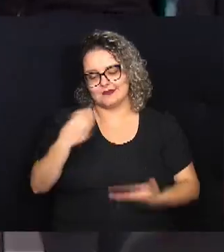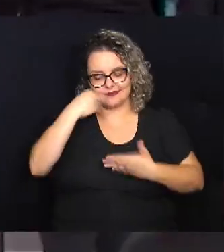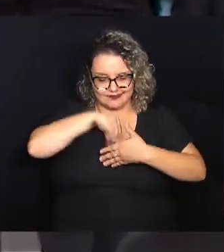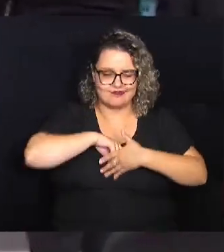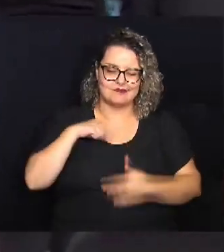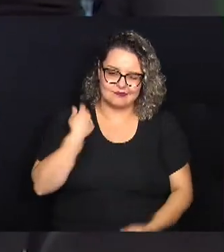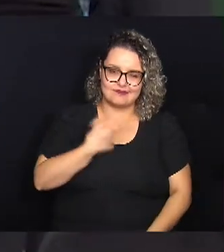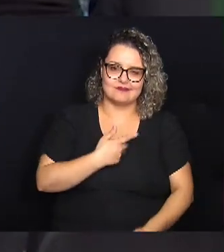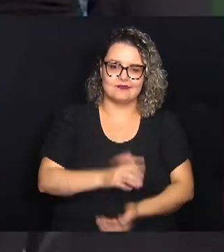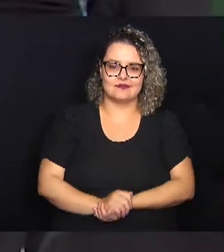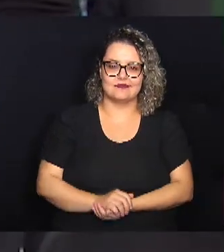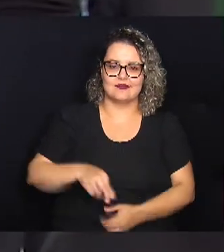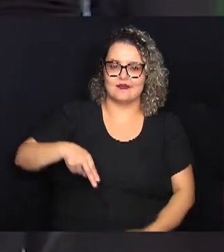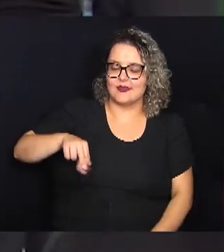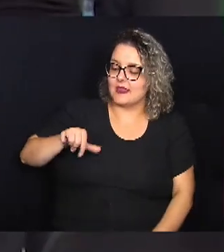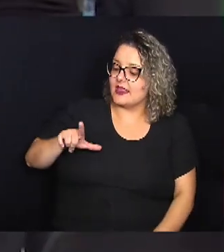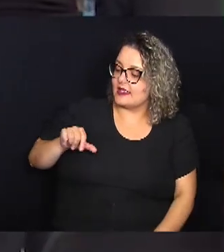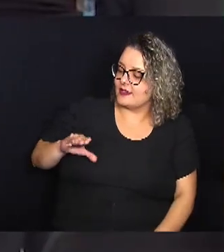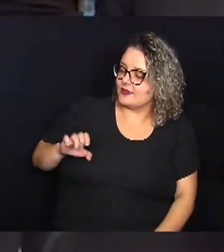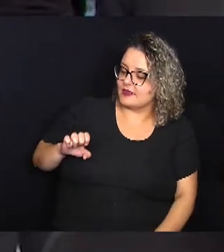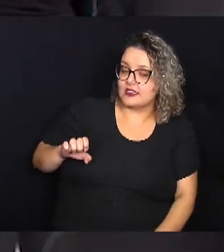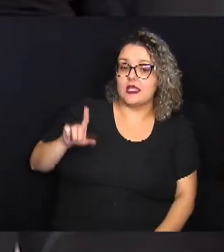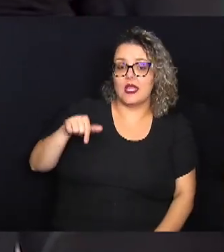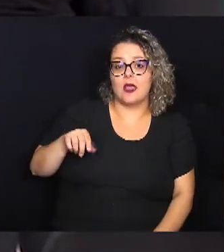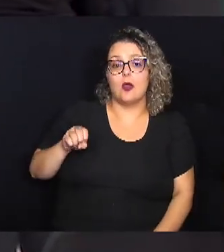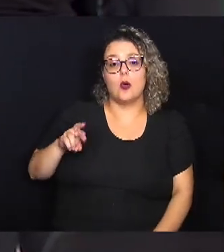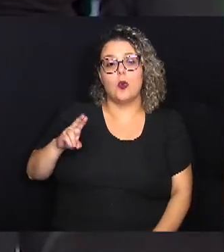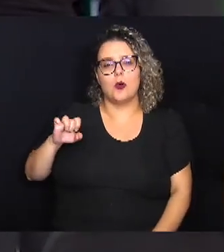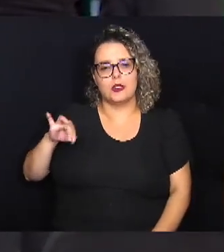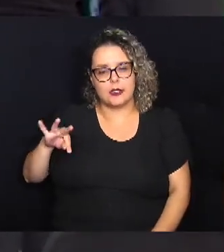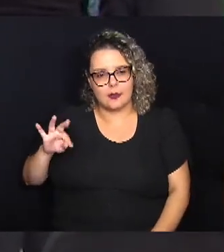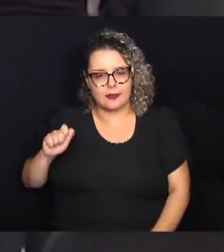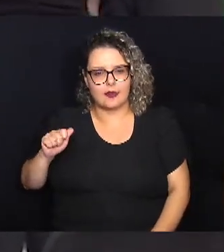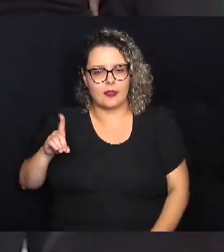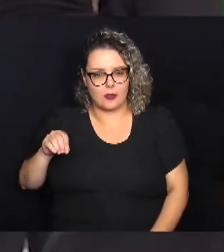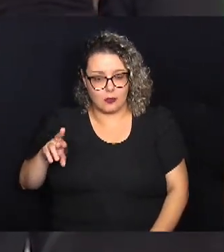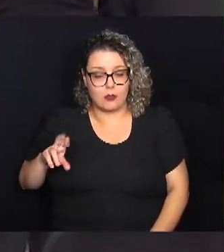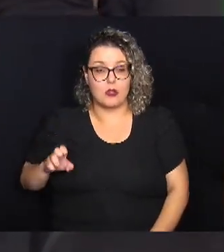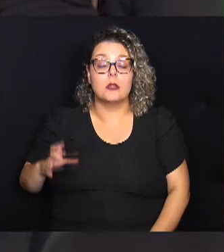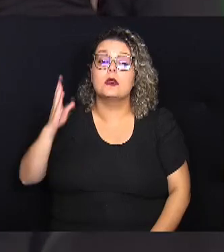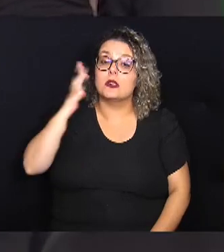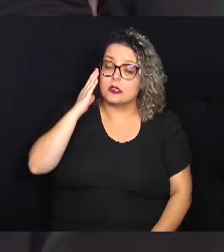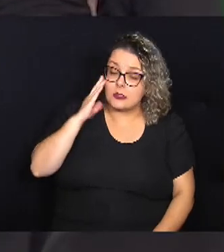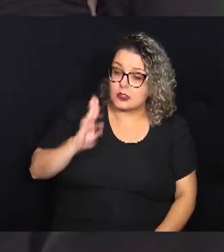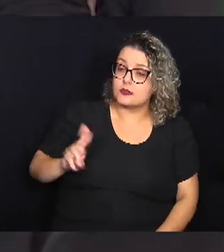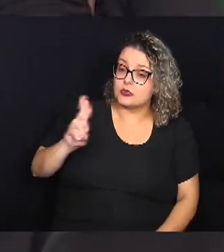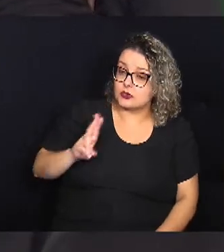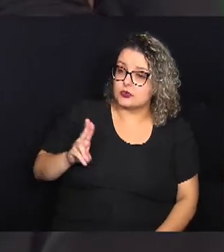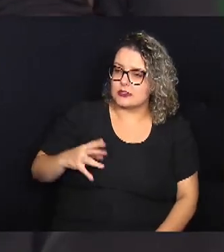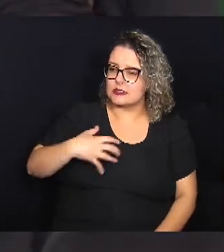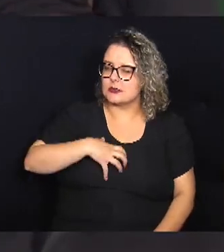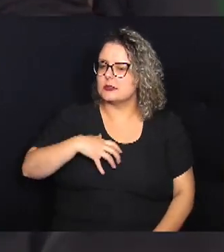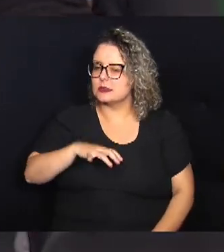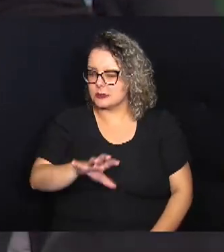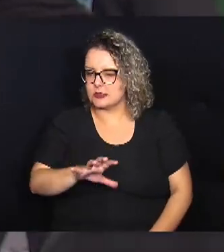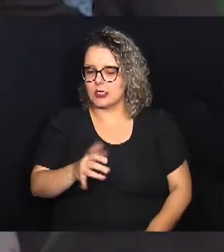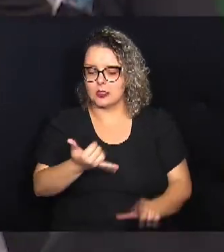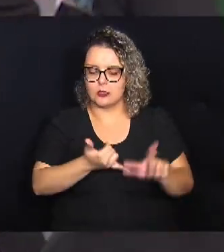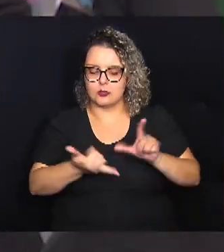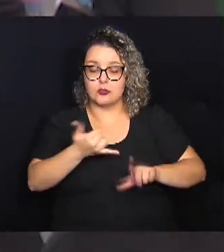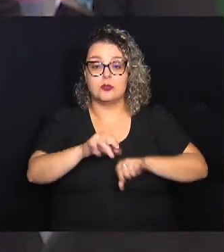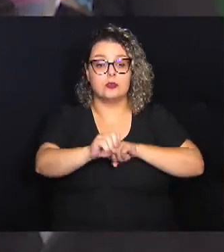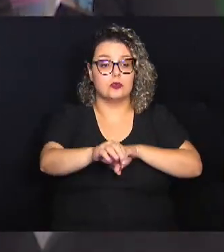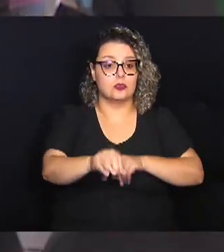gente. Nilcinéia de Paula é orientadora pedagógica e entende que aplicar essa forma lúdica de ensinar causa